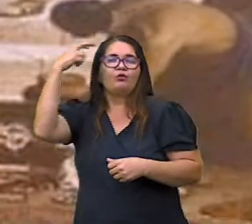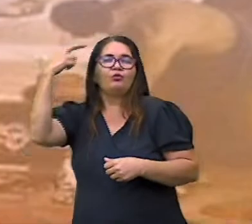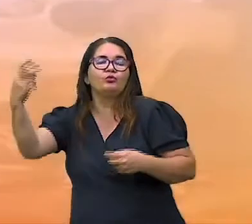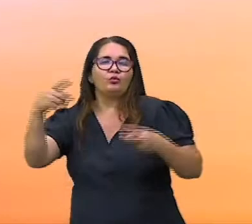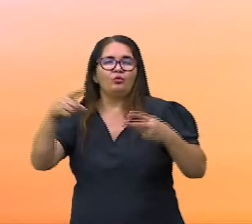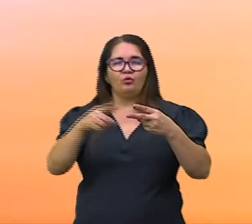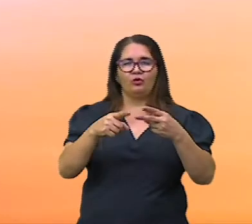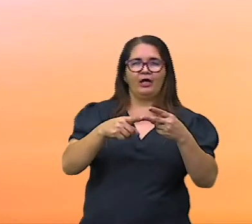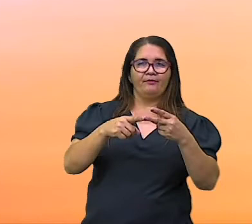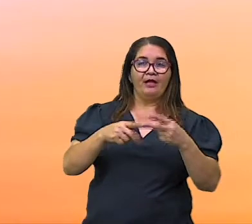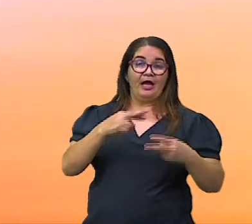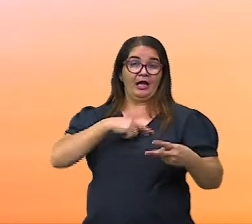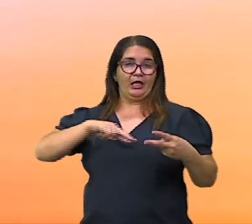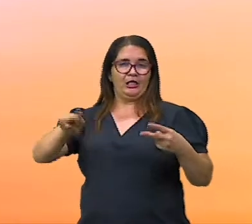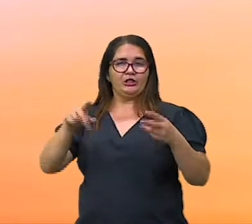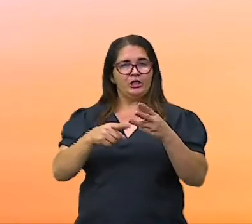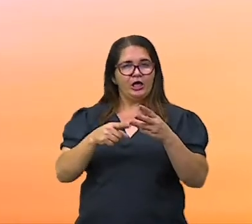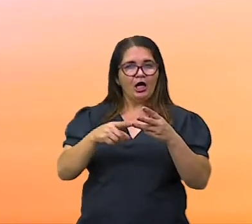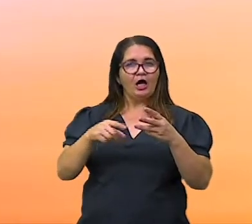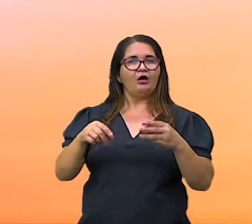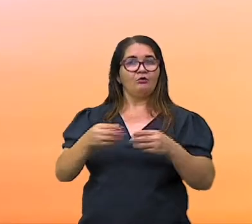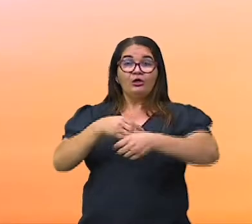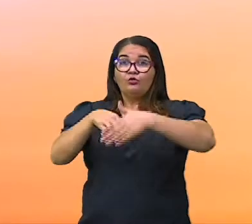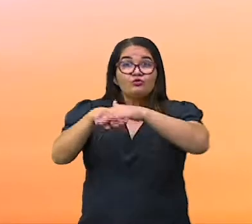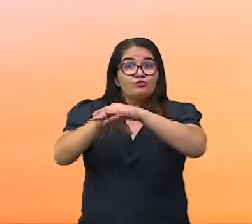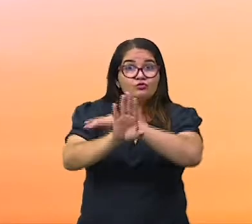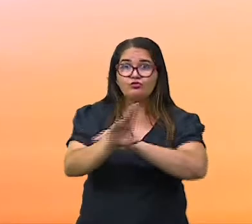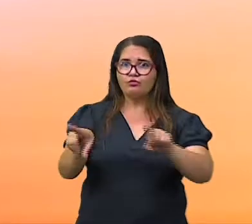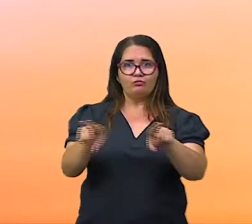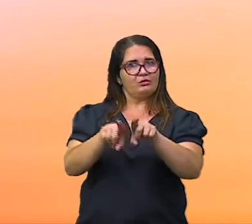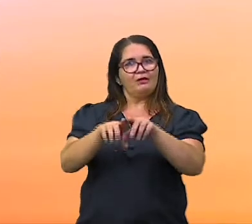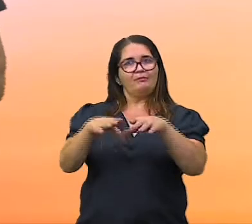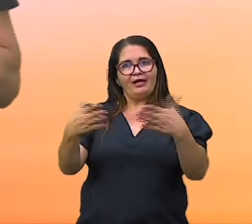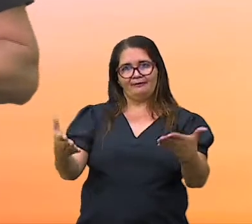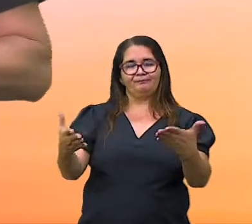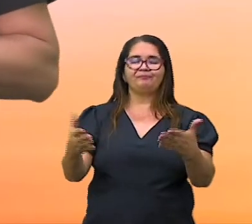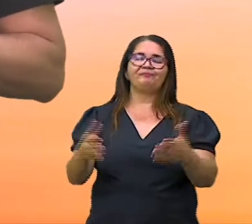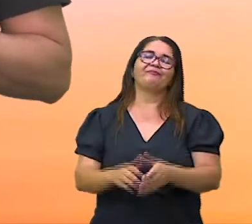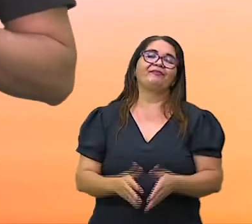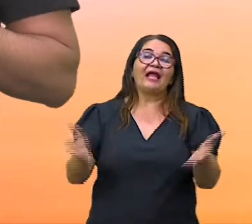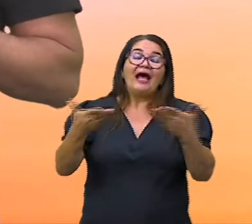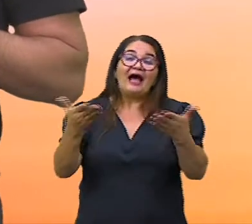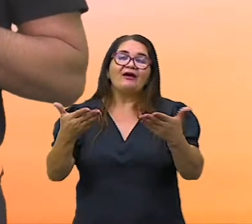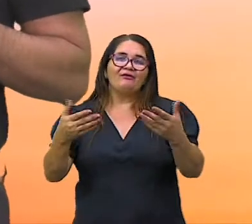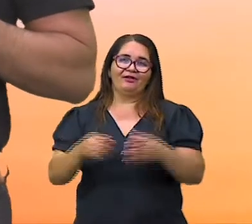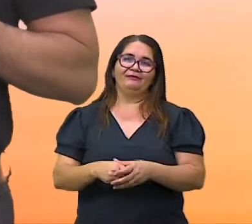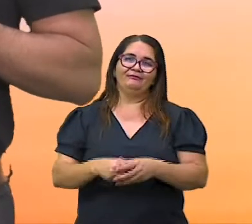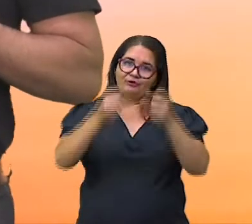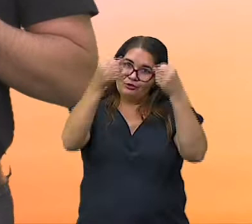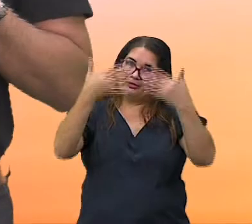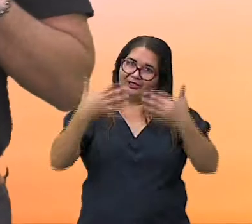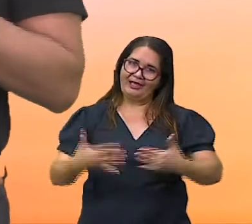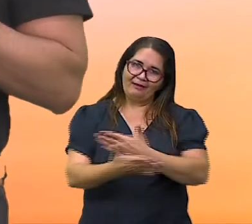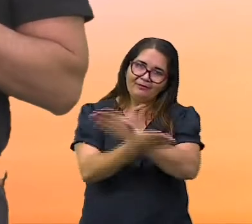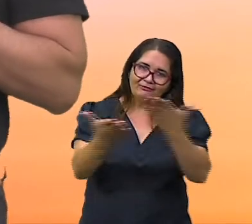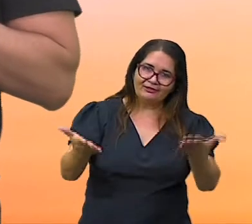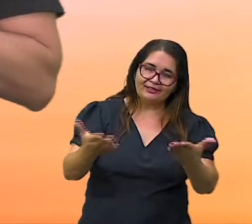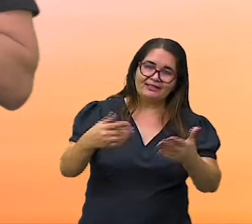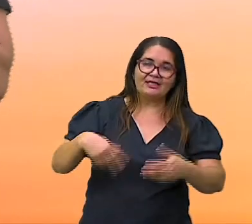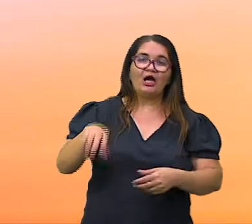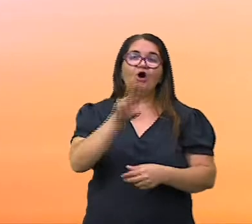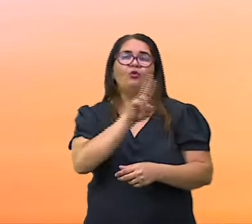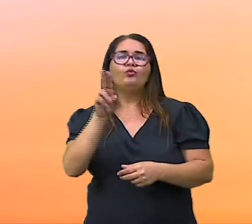A polis era geralmente... não consegui, vou ter que revelar. Uma cidade